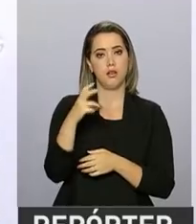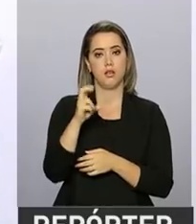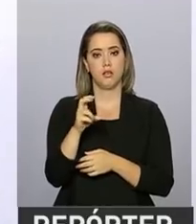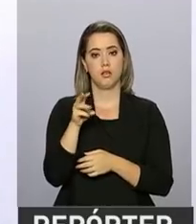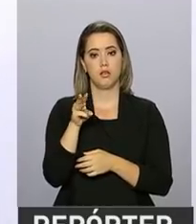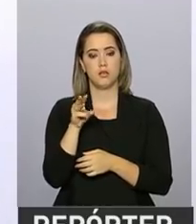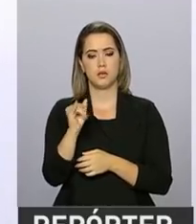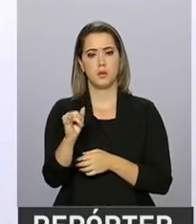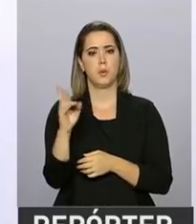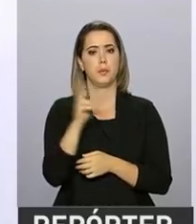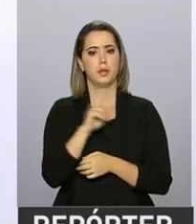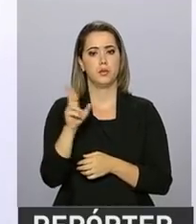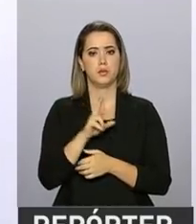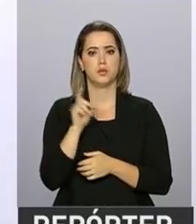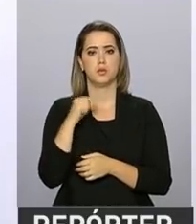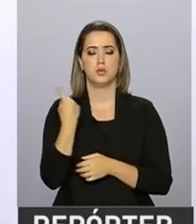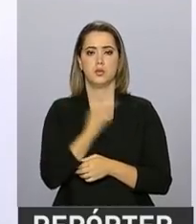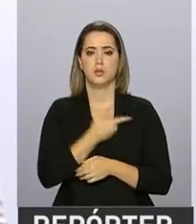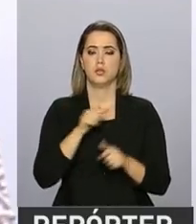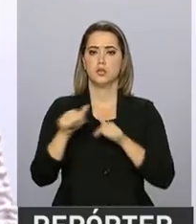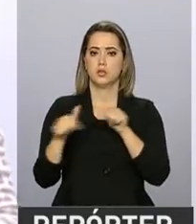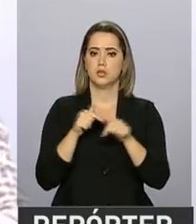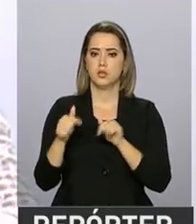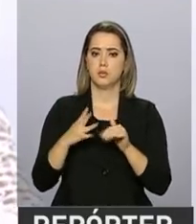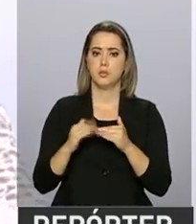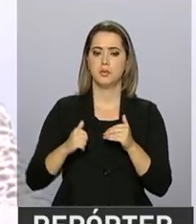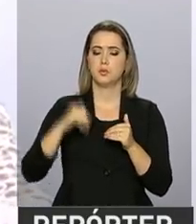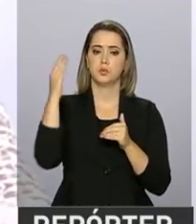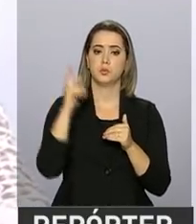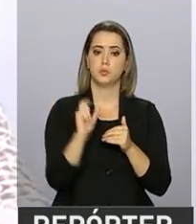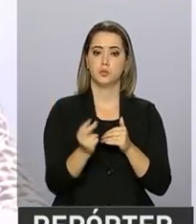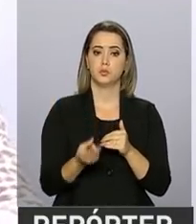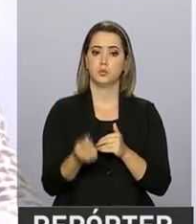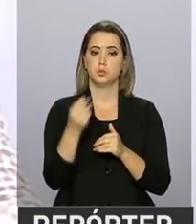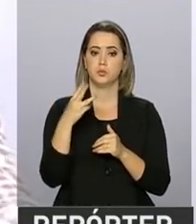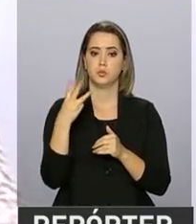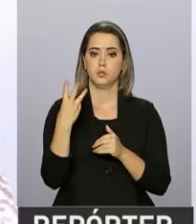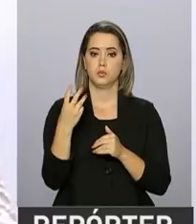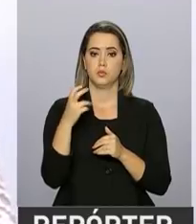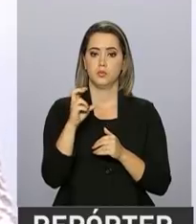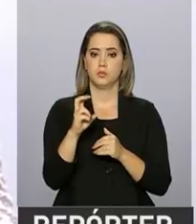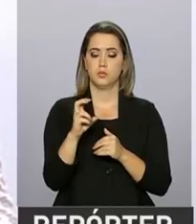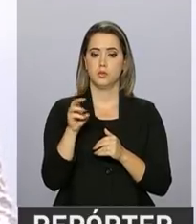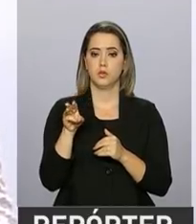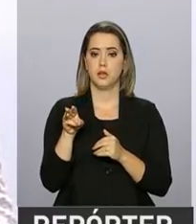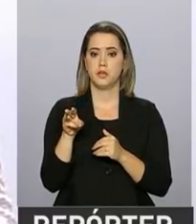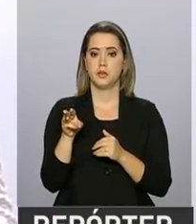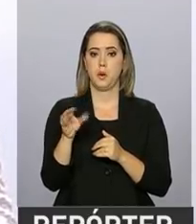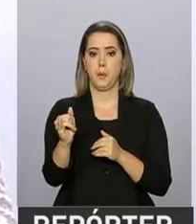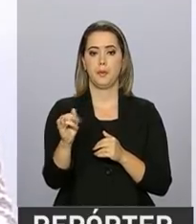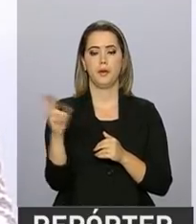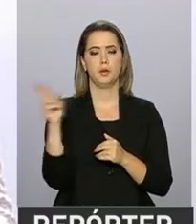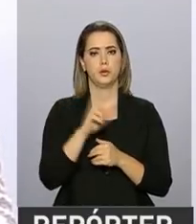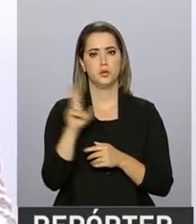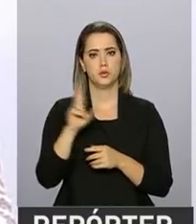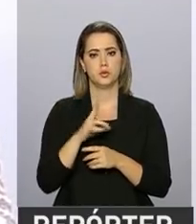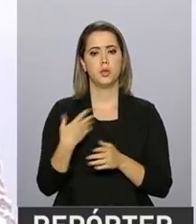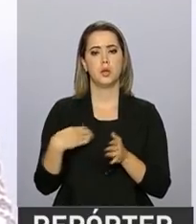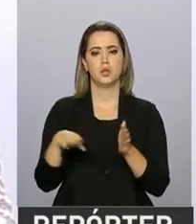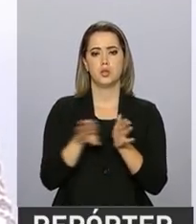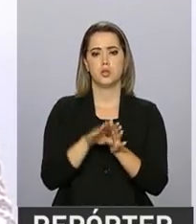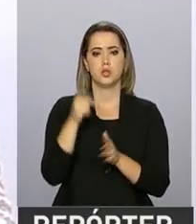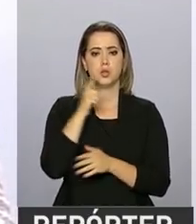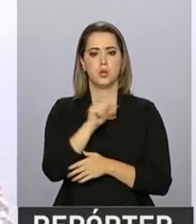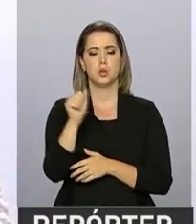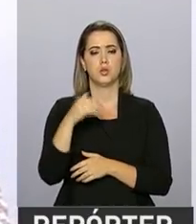reais. Hoje nós estamos trabalhando com um número superior a 35 bilhões de reais, chegando aí próximo